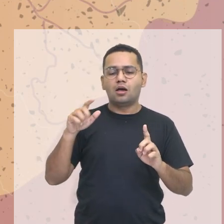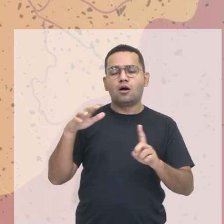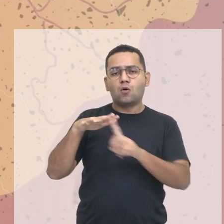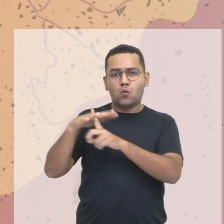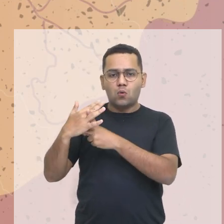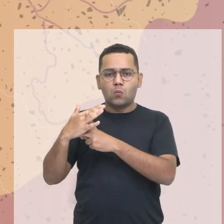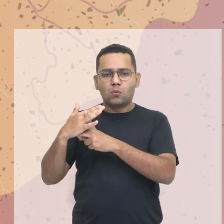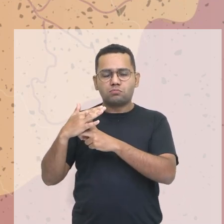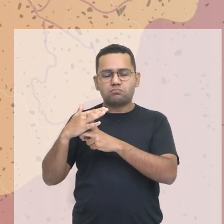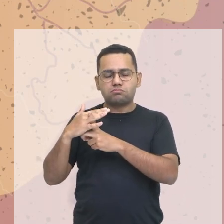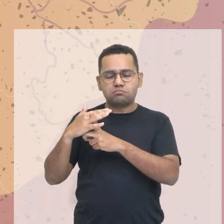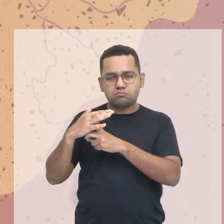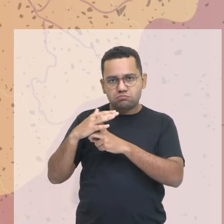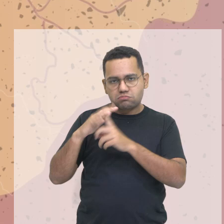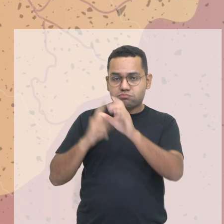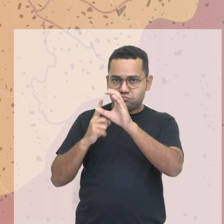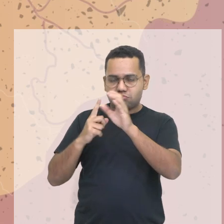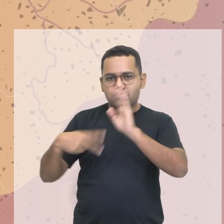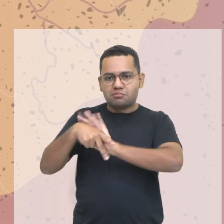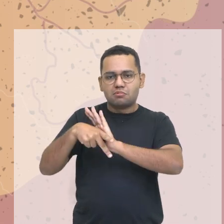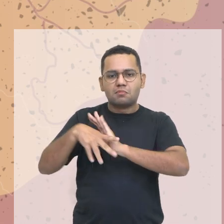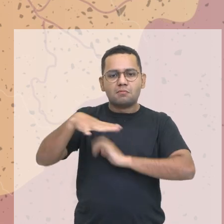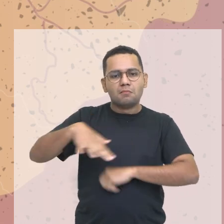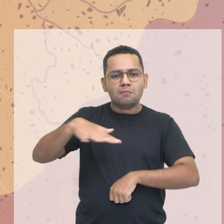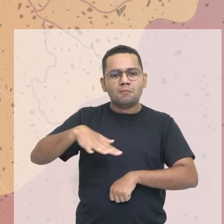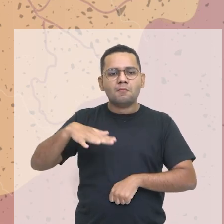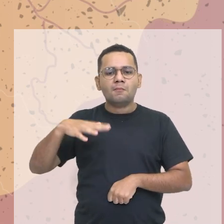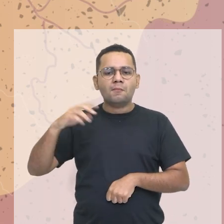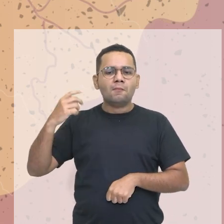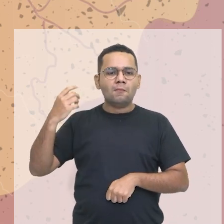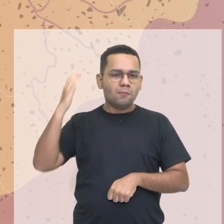Araguaia, no Pará, de 1972 a